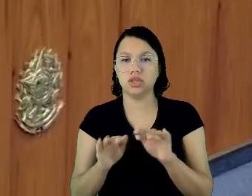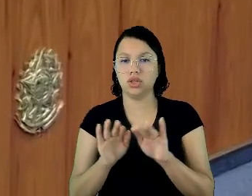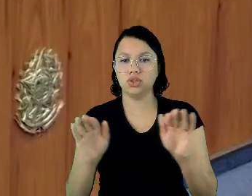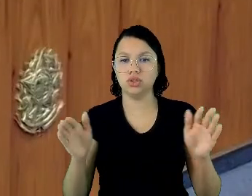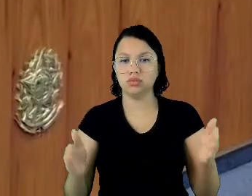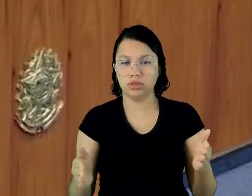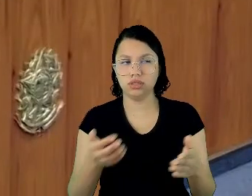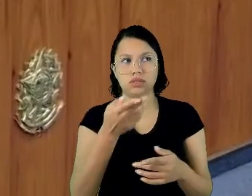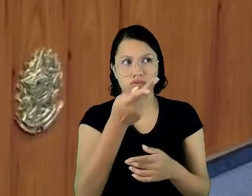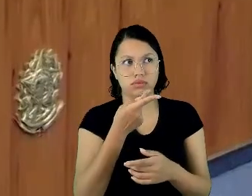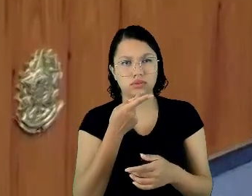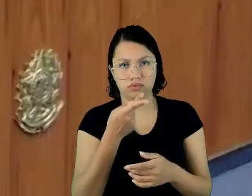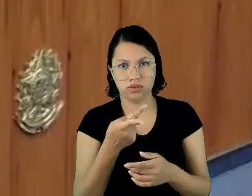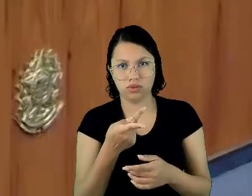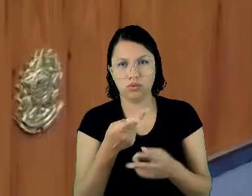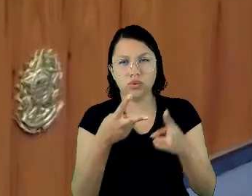que,